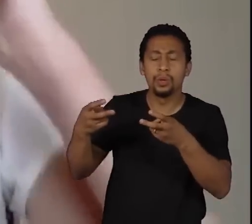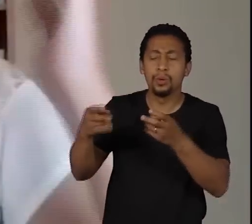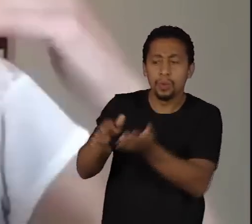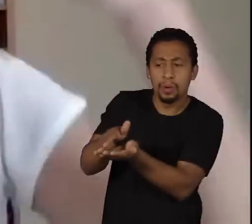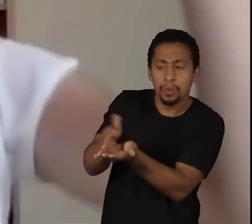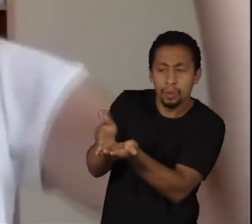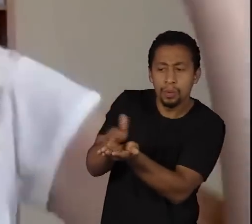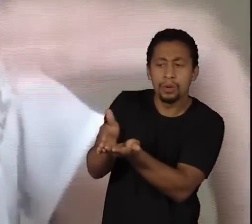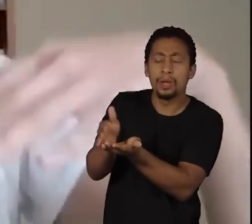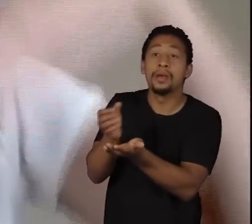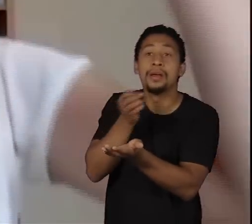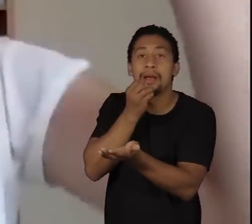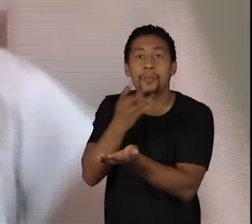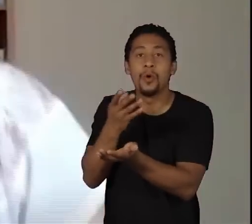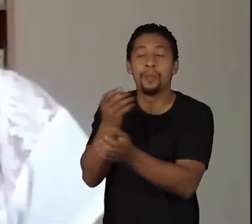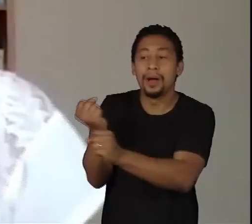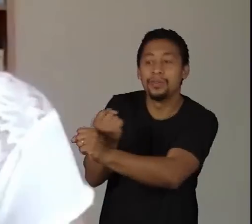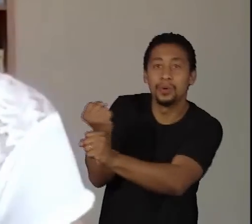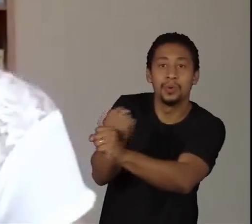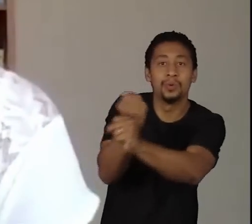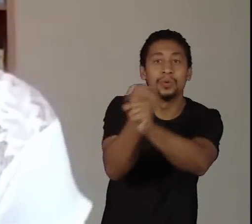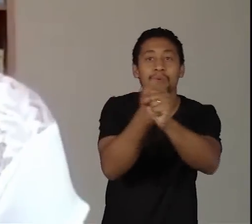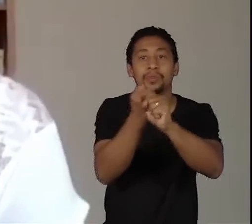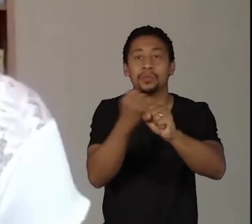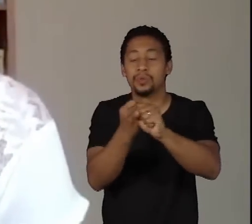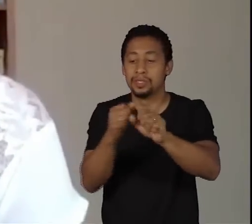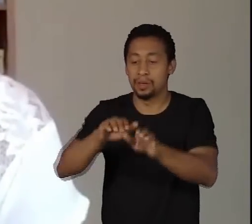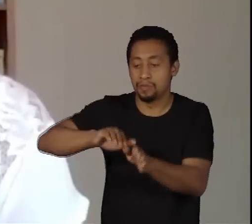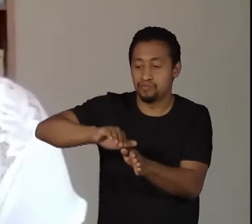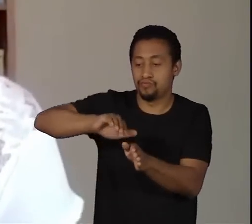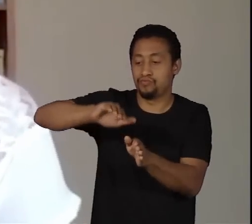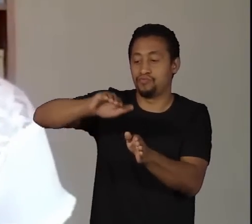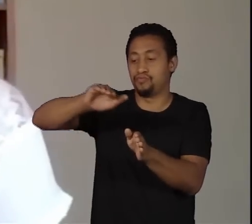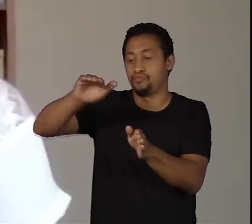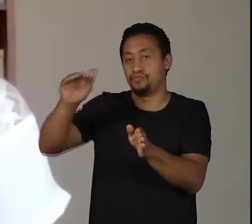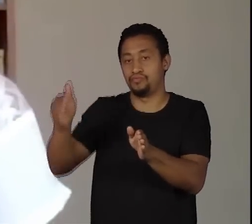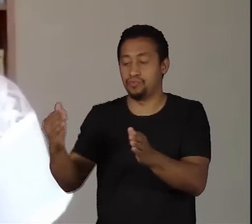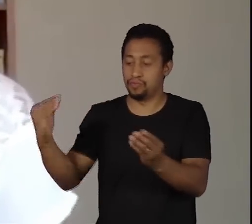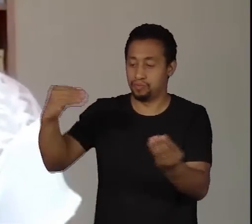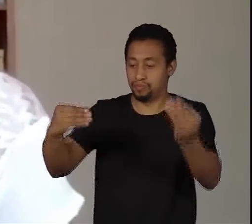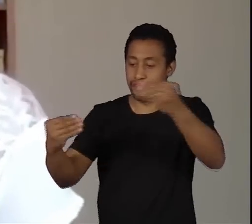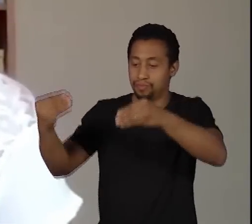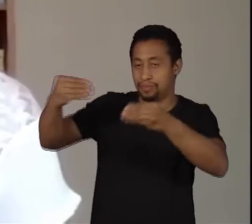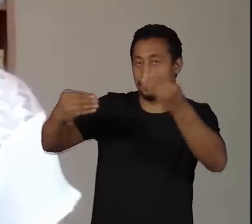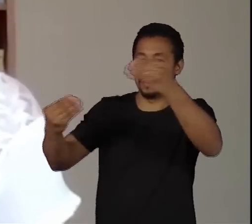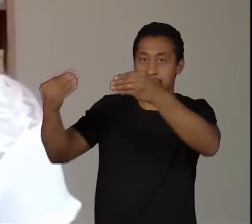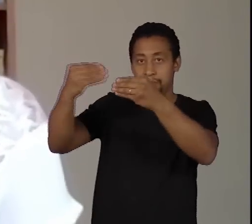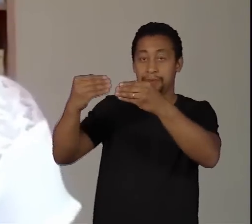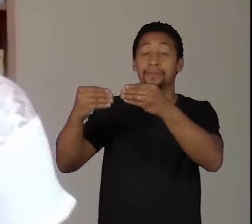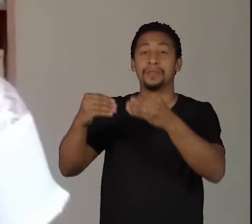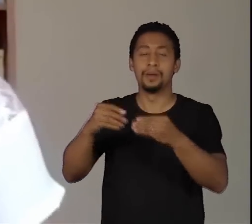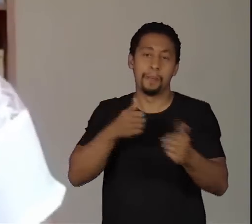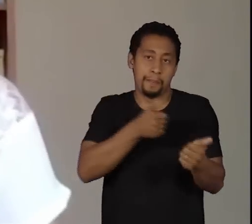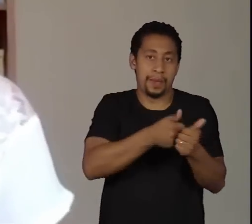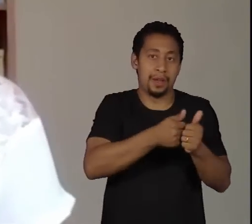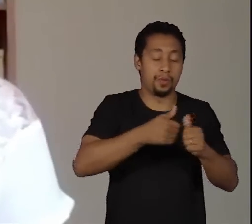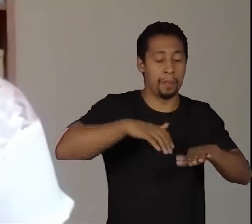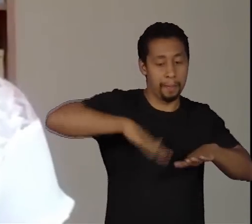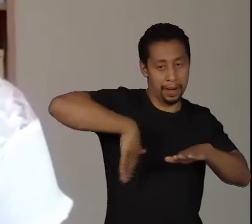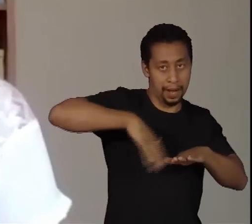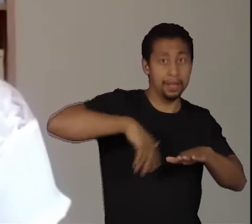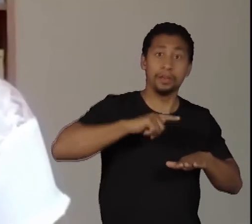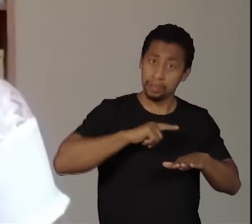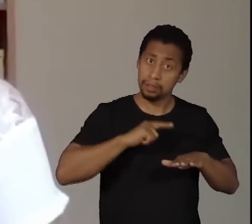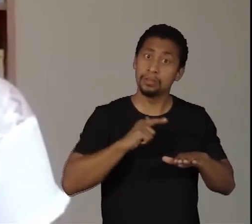se usar na construção, né, na elevação de montes. Então, lá no litoral, por exemplo, a gente tem sítios monumentais aqui no sudoeste